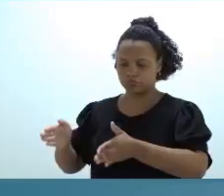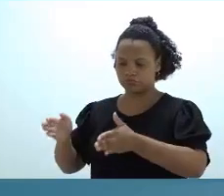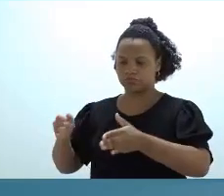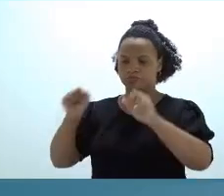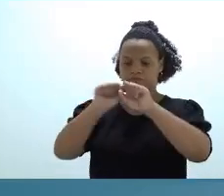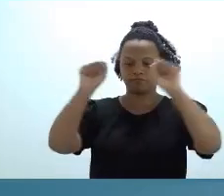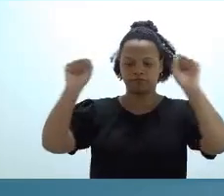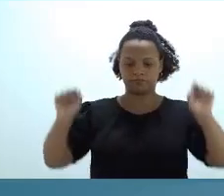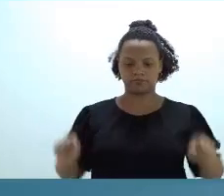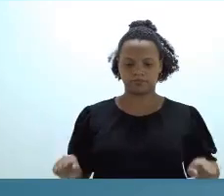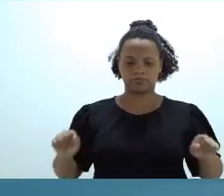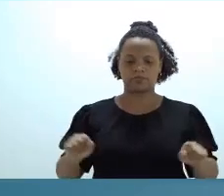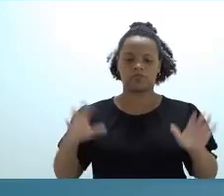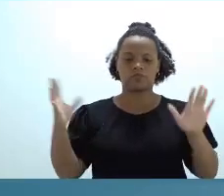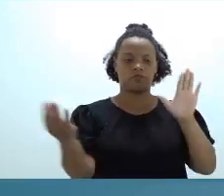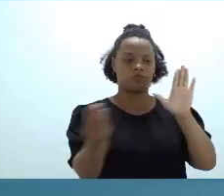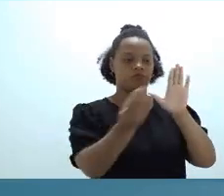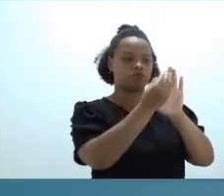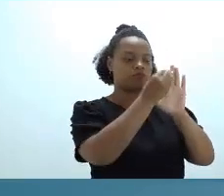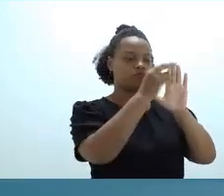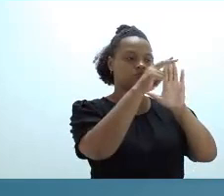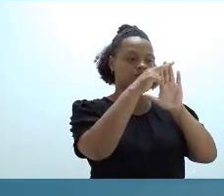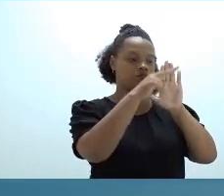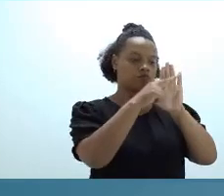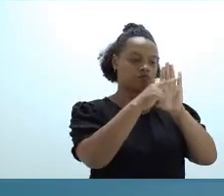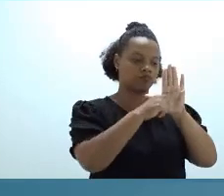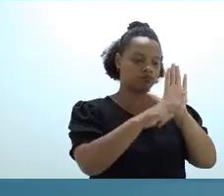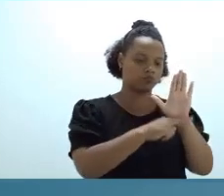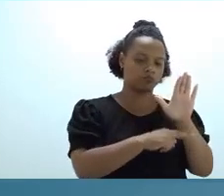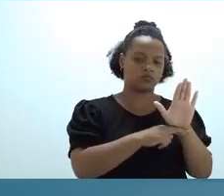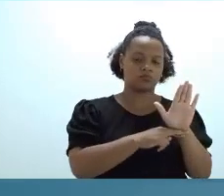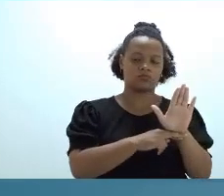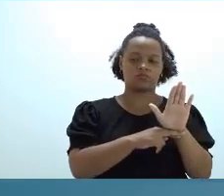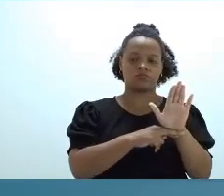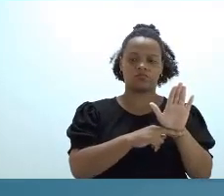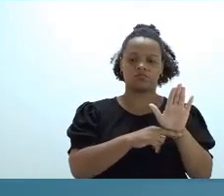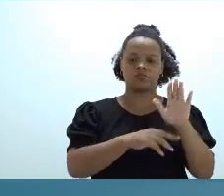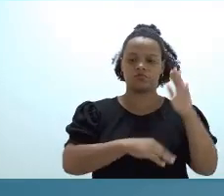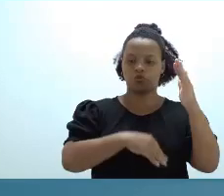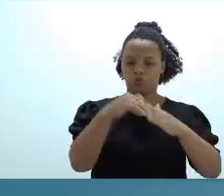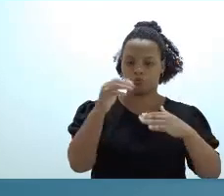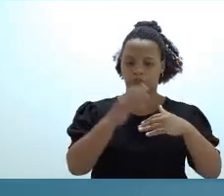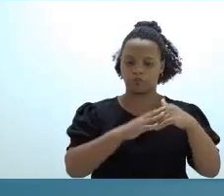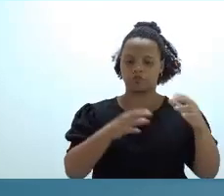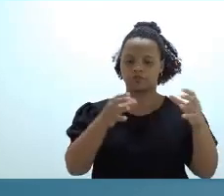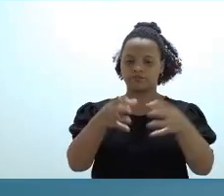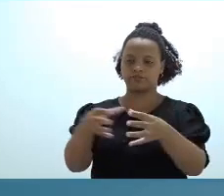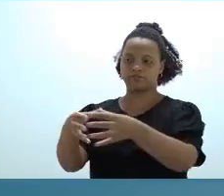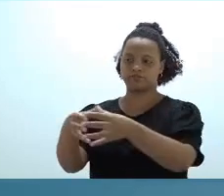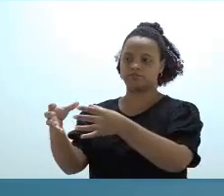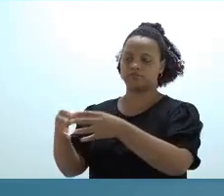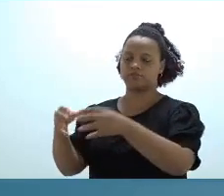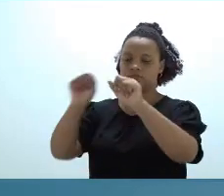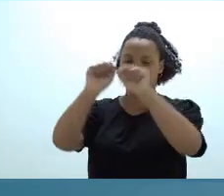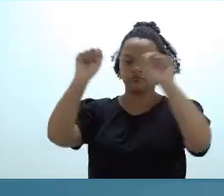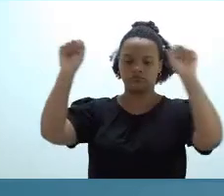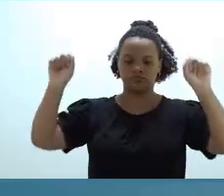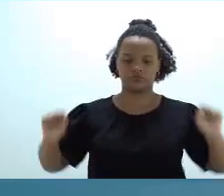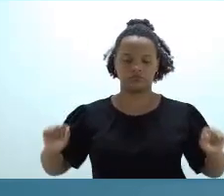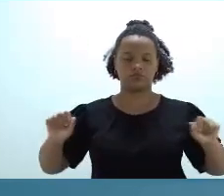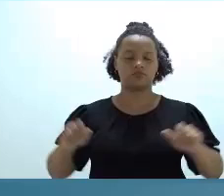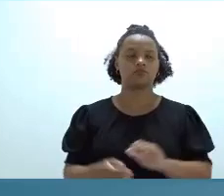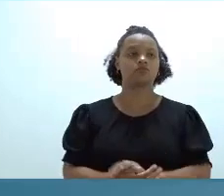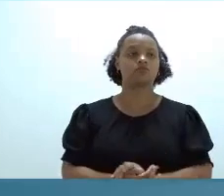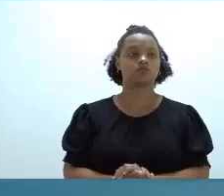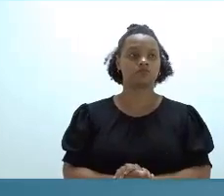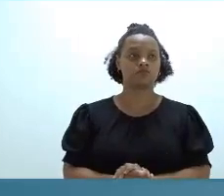regras de competência dos órgãos fracionários do Tribunal. Tanto isso é legítimo que na jurisprudência